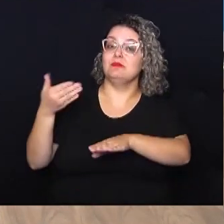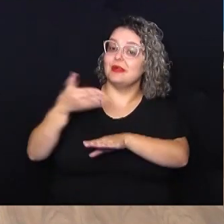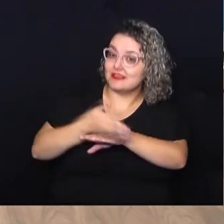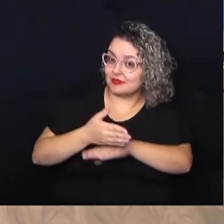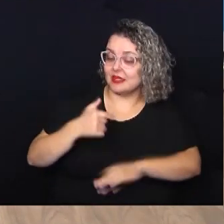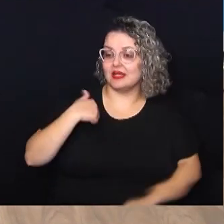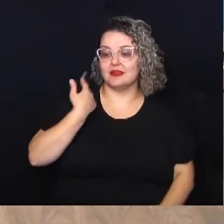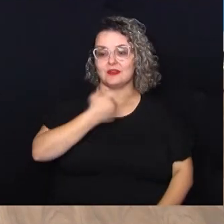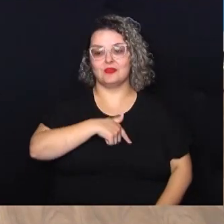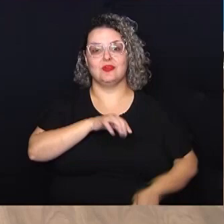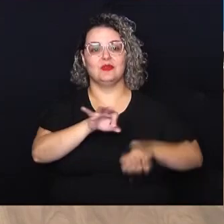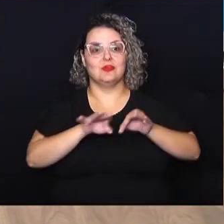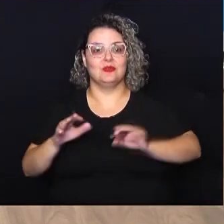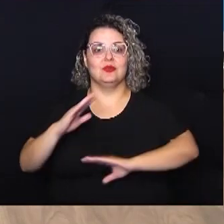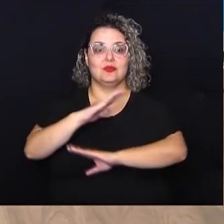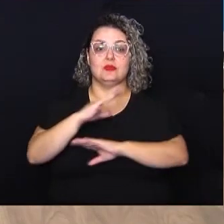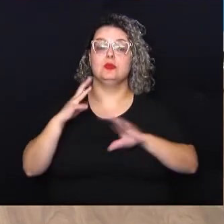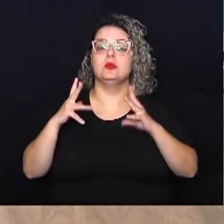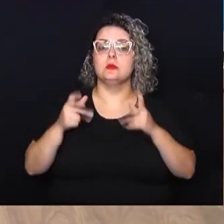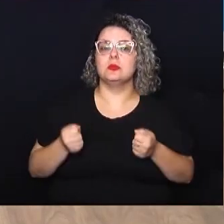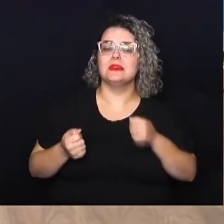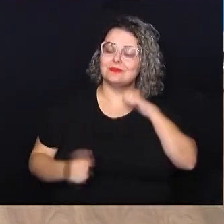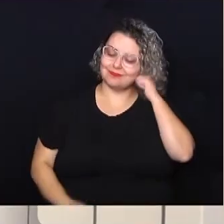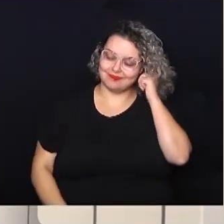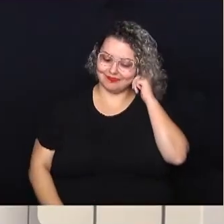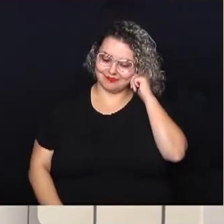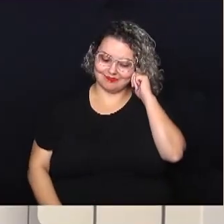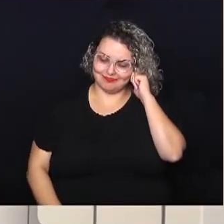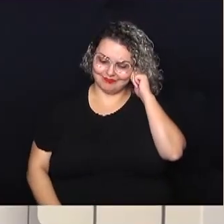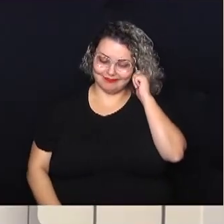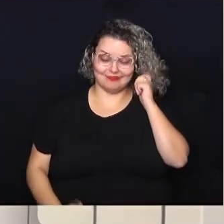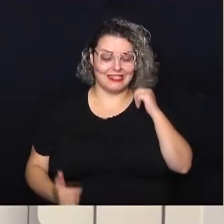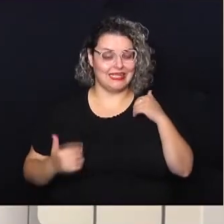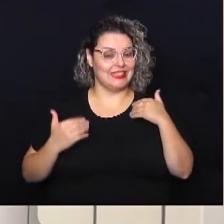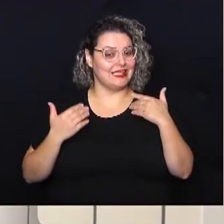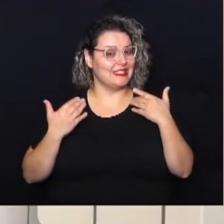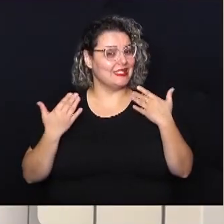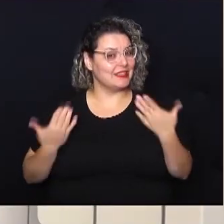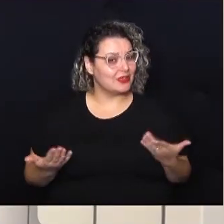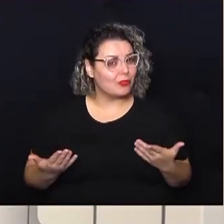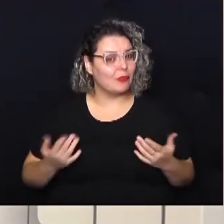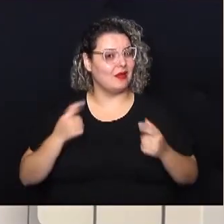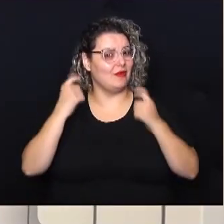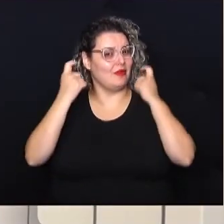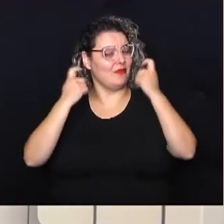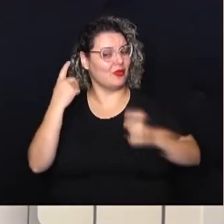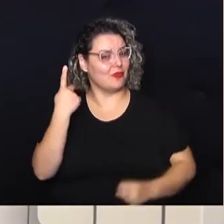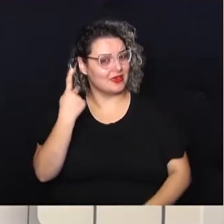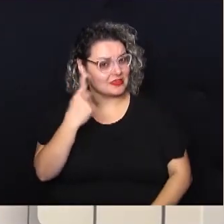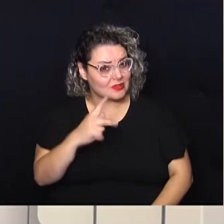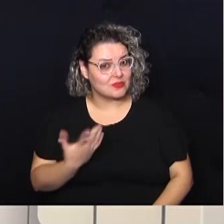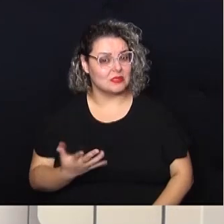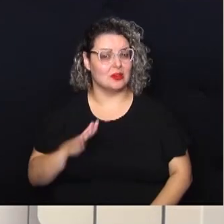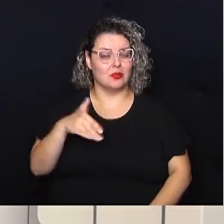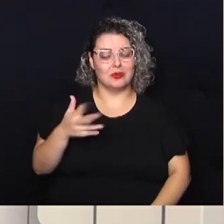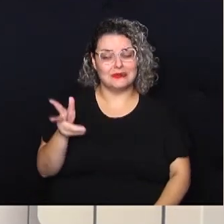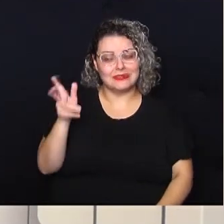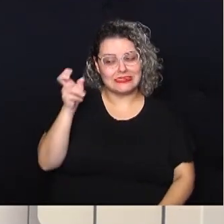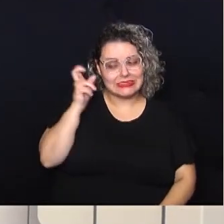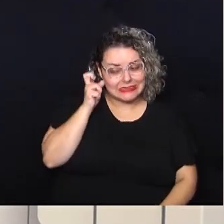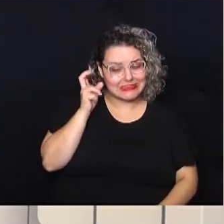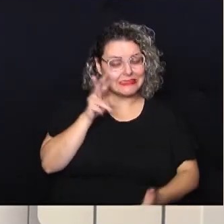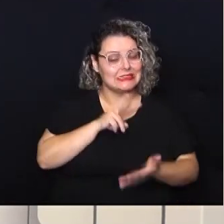nosso programa, do Câmara Total. E qual é o tamanho da sua preocupação quando você escuta, quando você